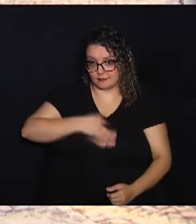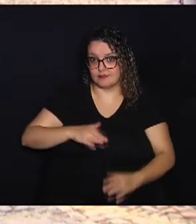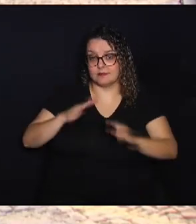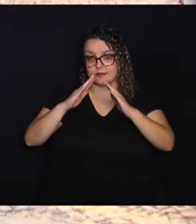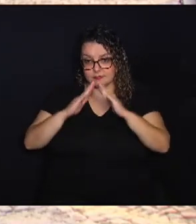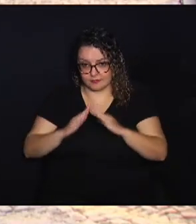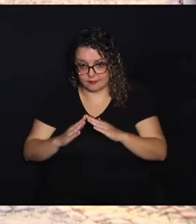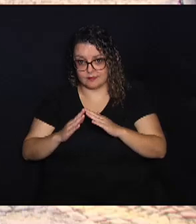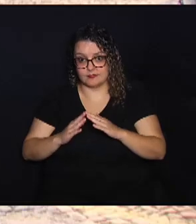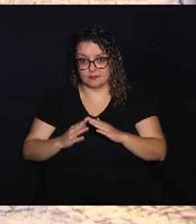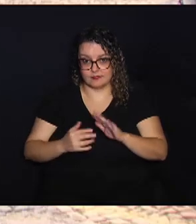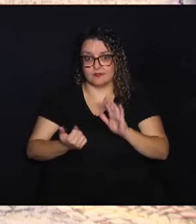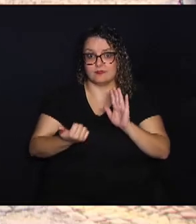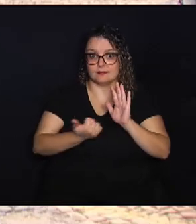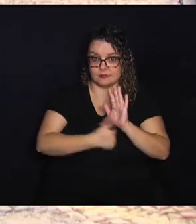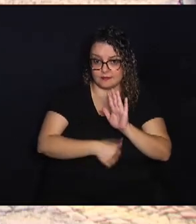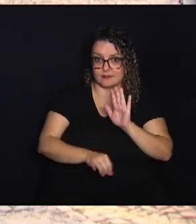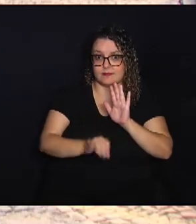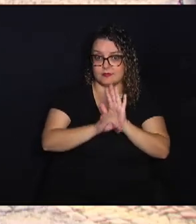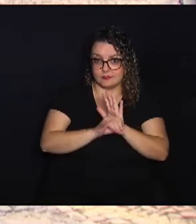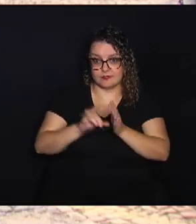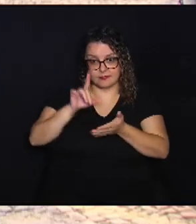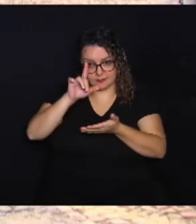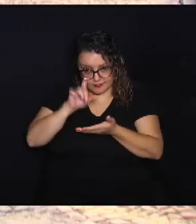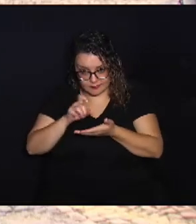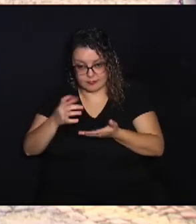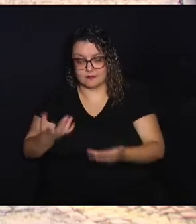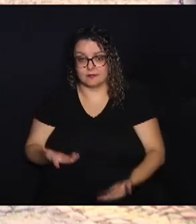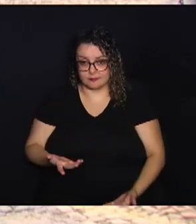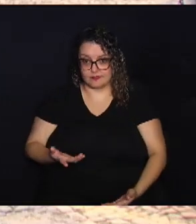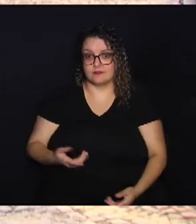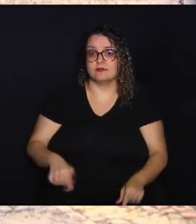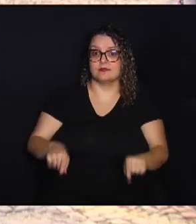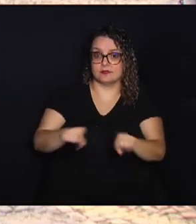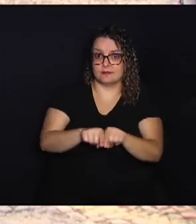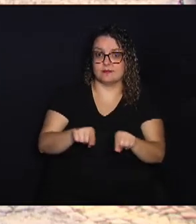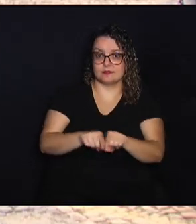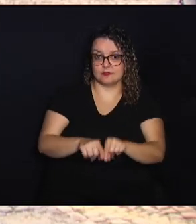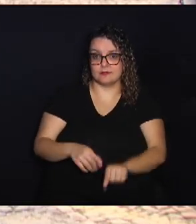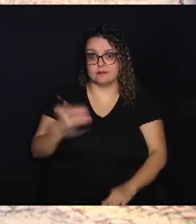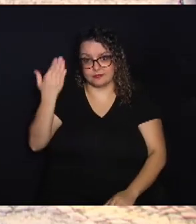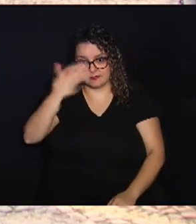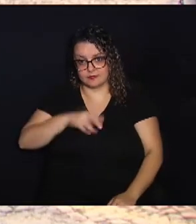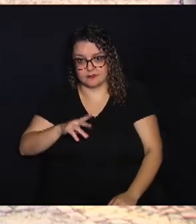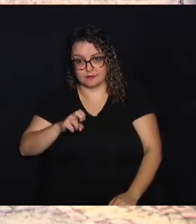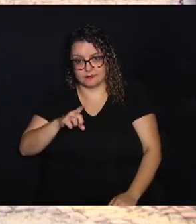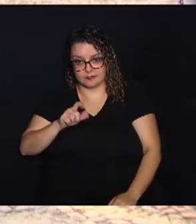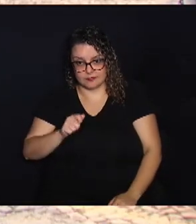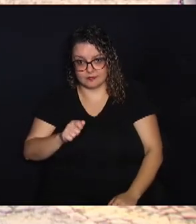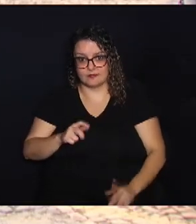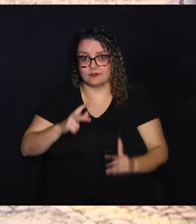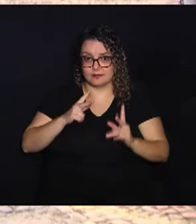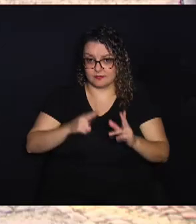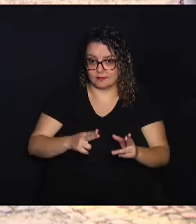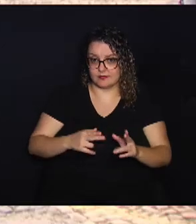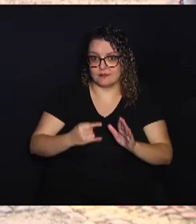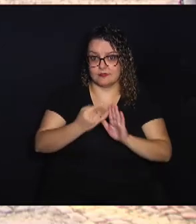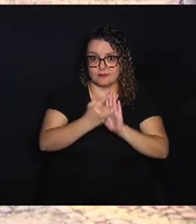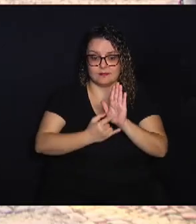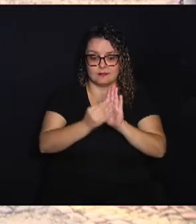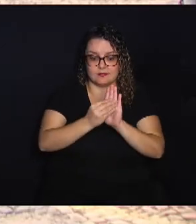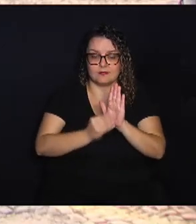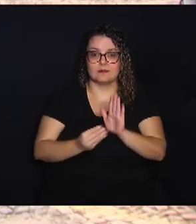residência, documento de identificação com foto, também comprovante de renda, como extrato bancário,